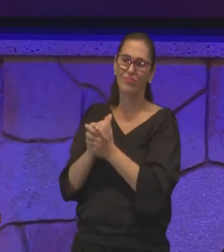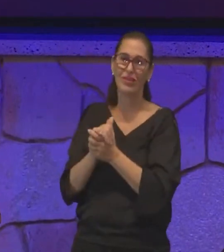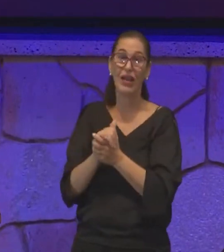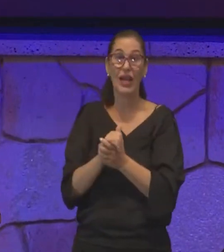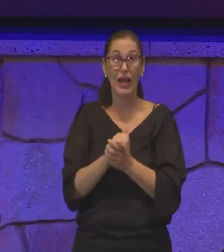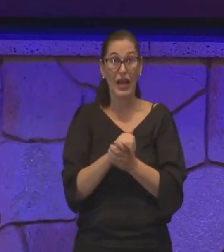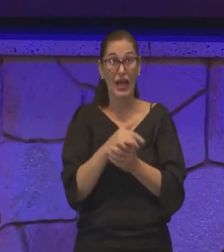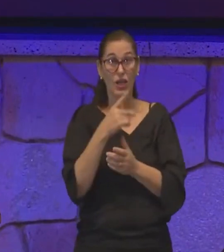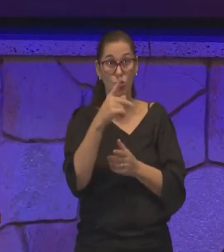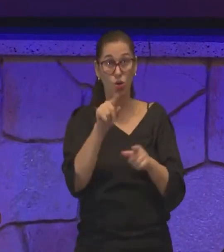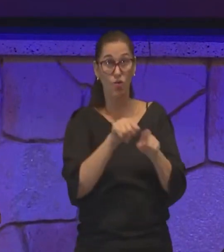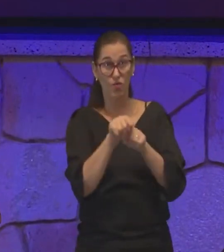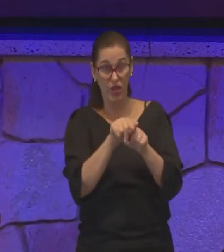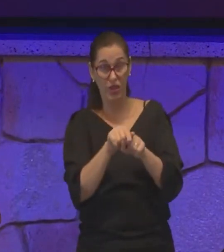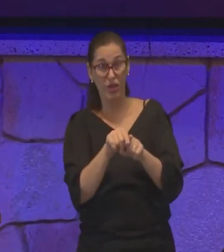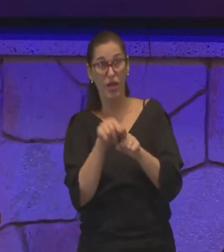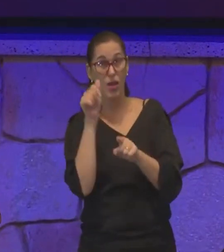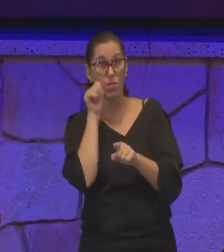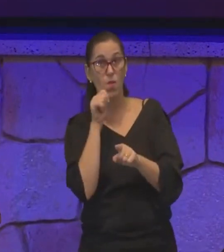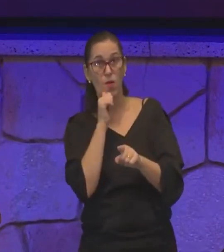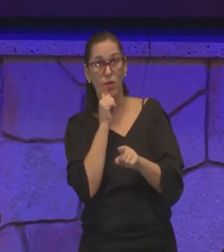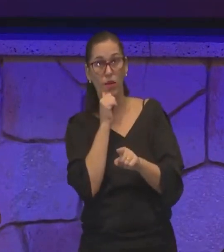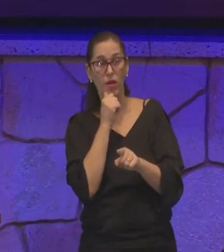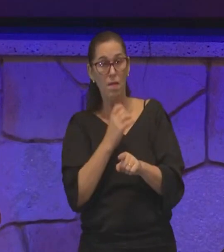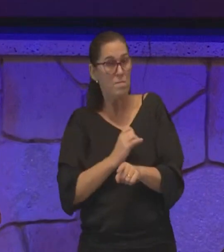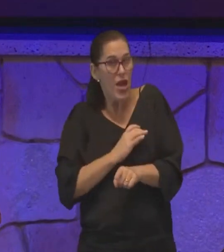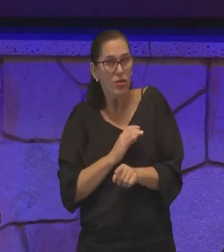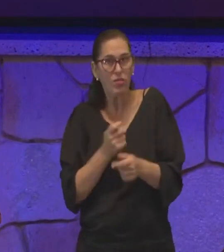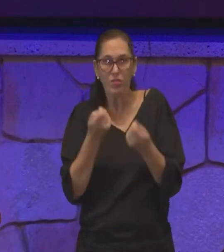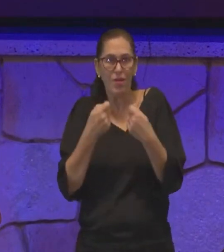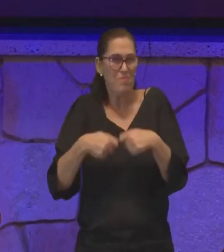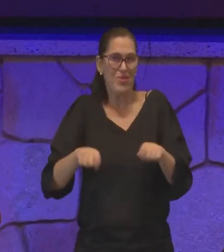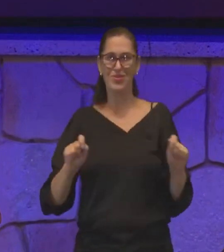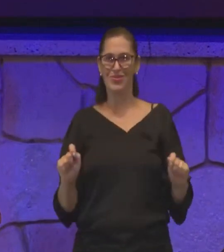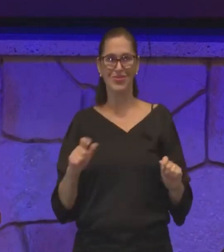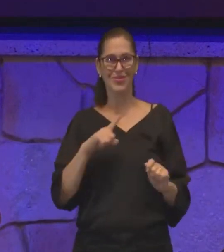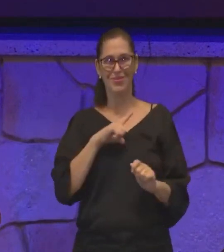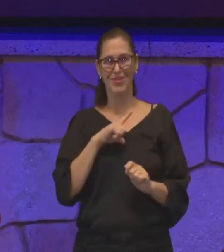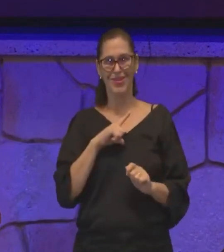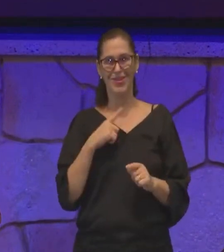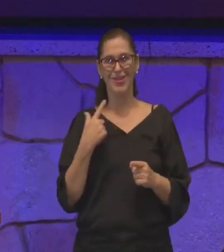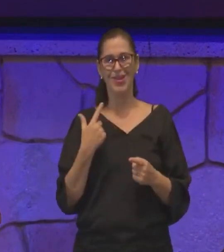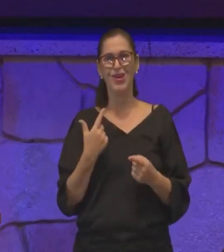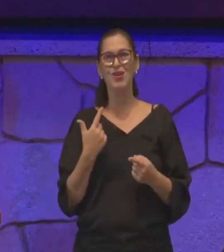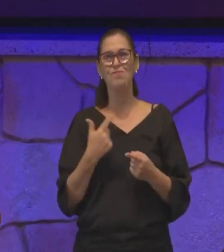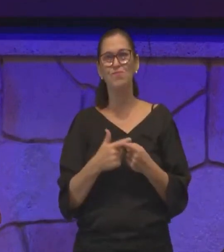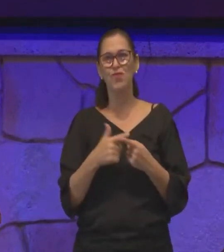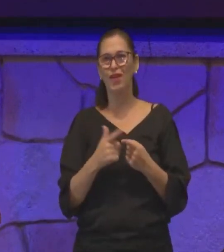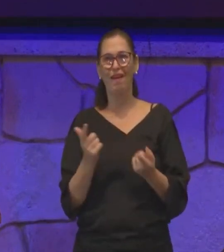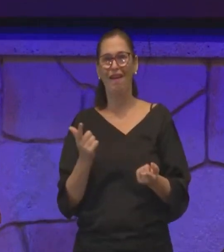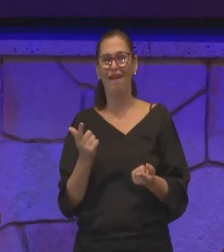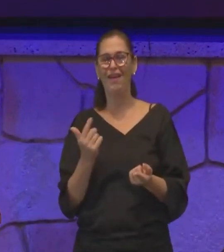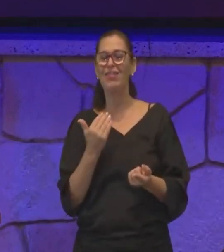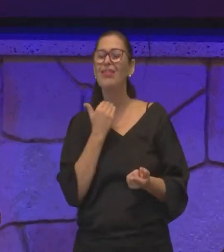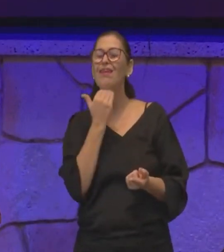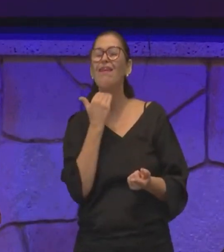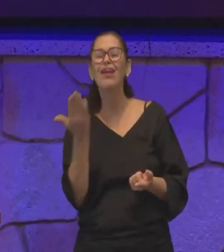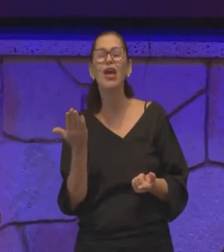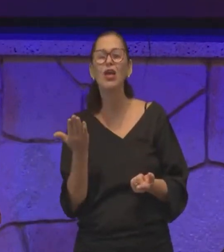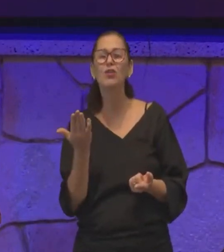para a sua vida, não tema, não tema. Ninguém que alcance